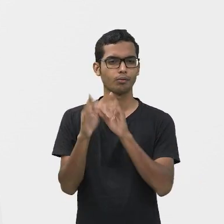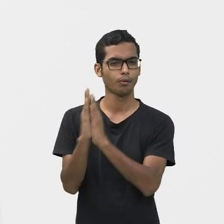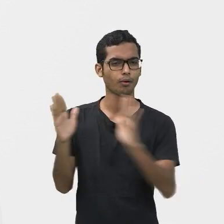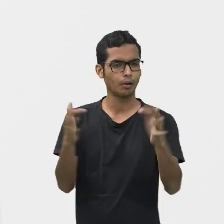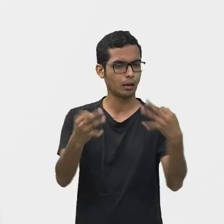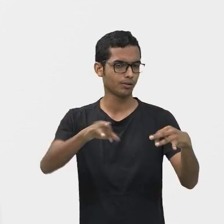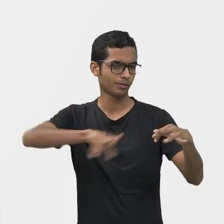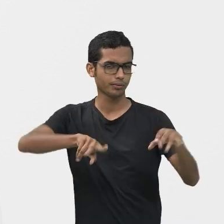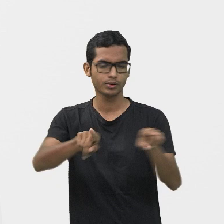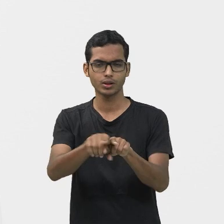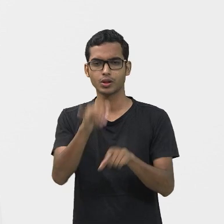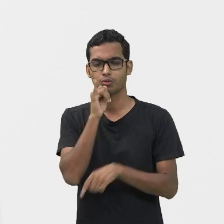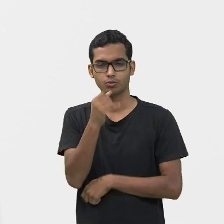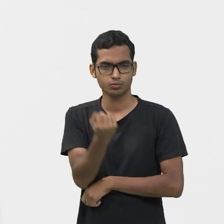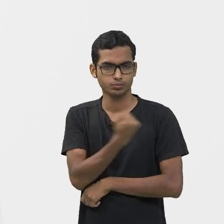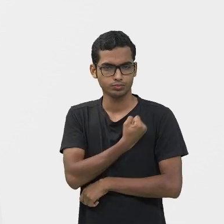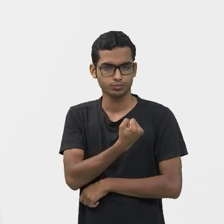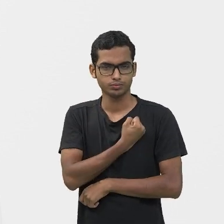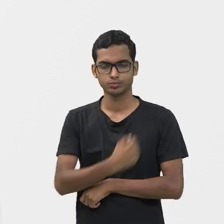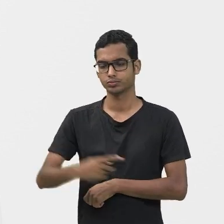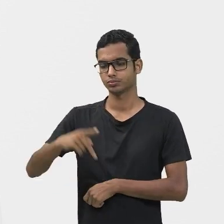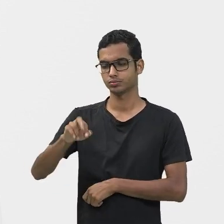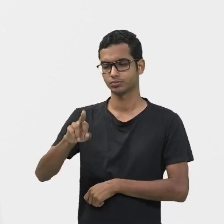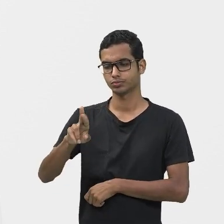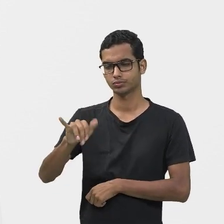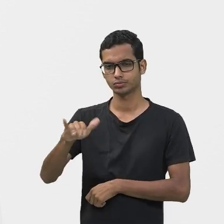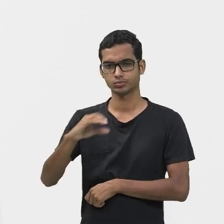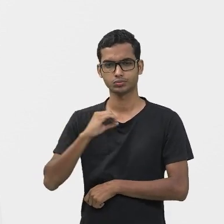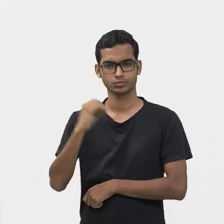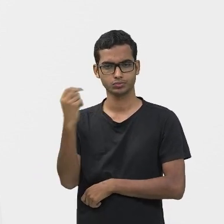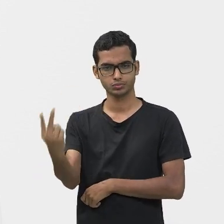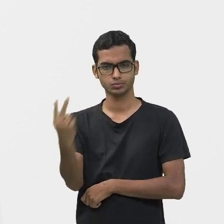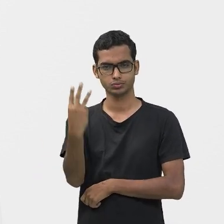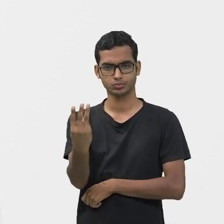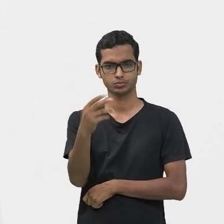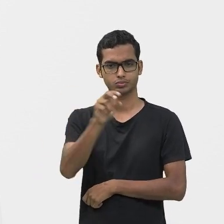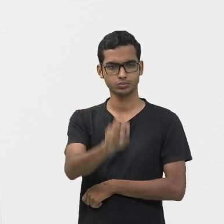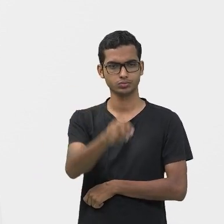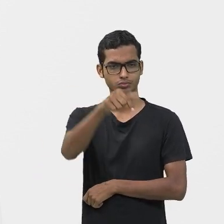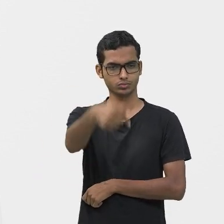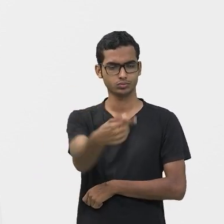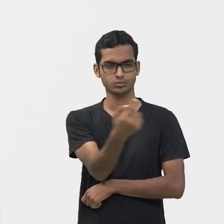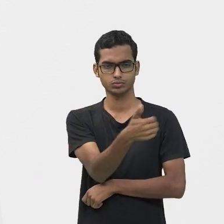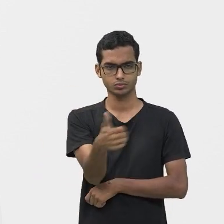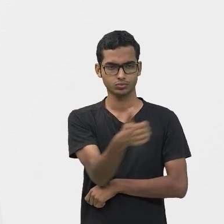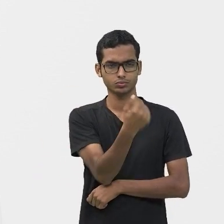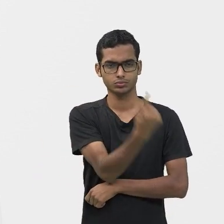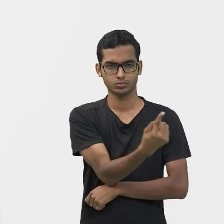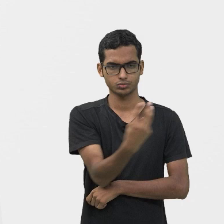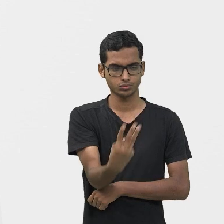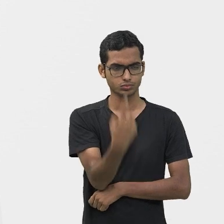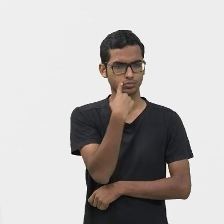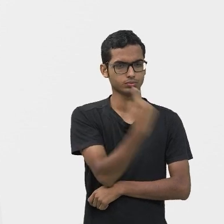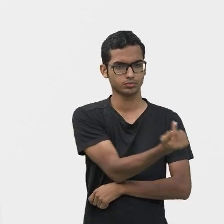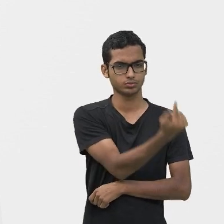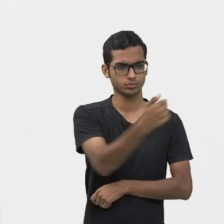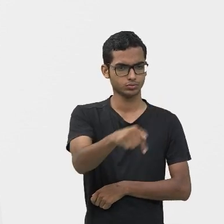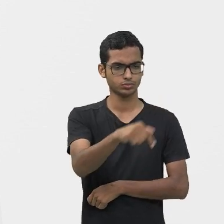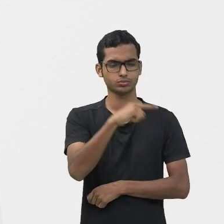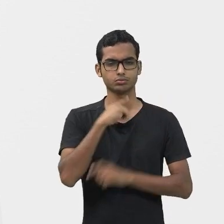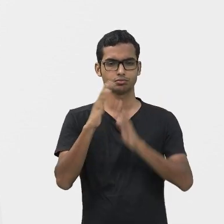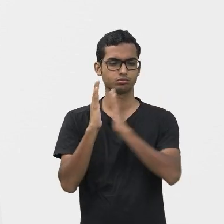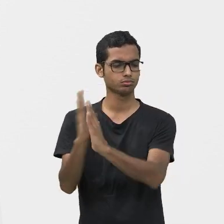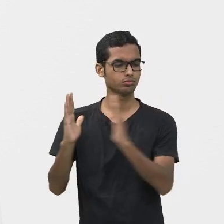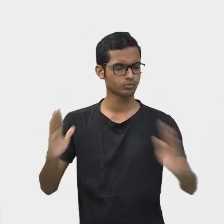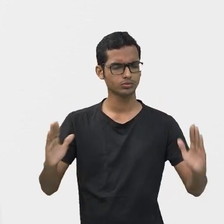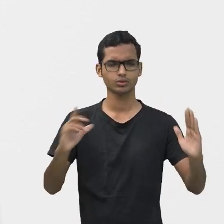os números primos. Tá aí, ó, 2, 3, 5, 7, 11, 13, 17, onde eu não